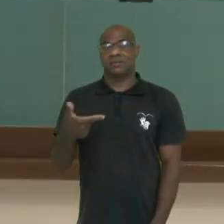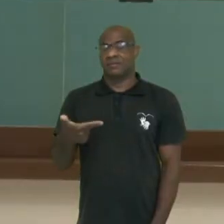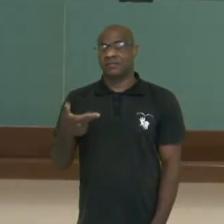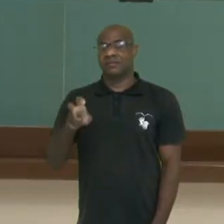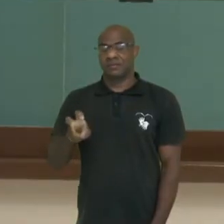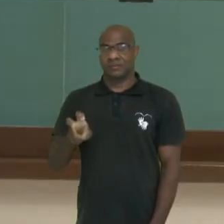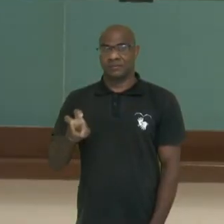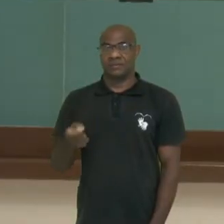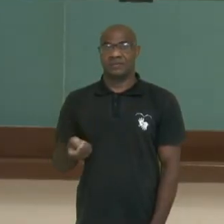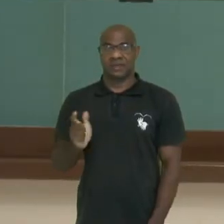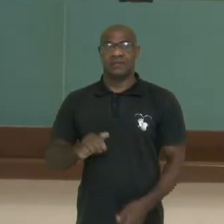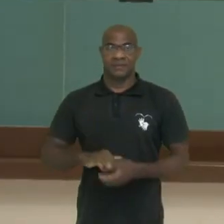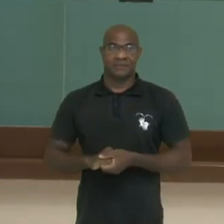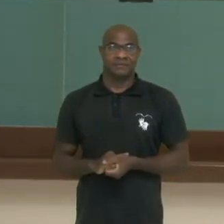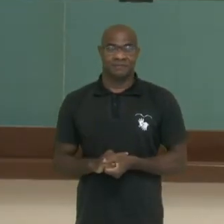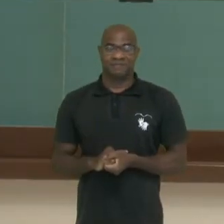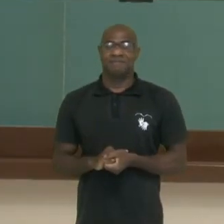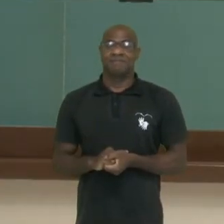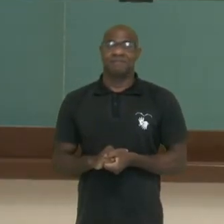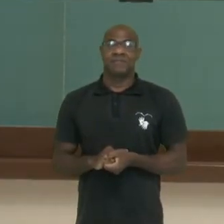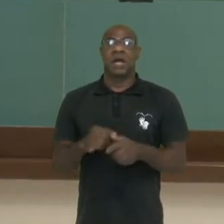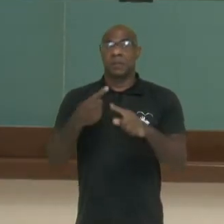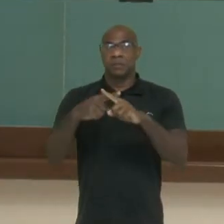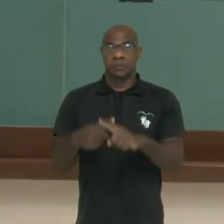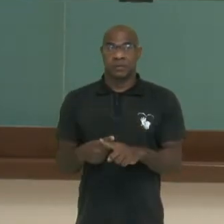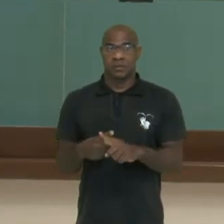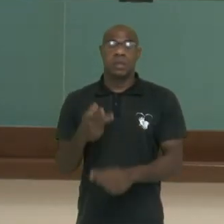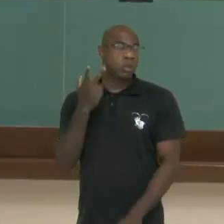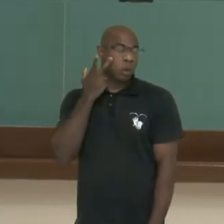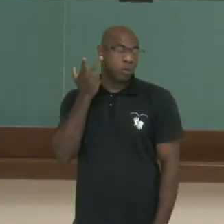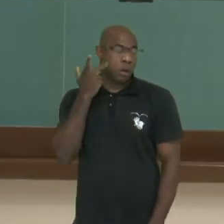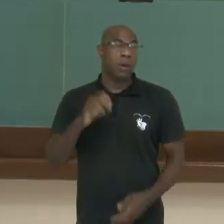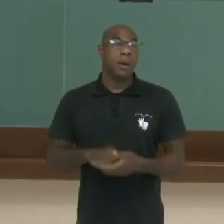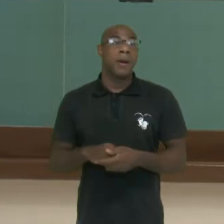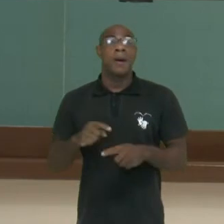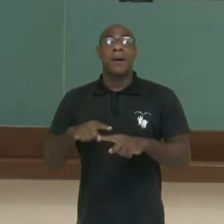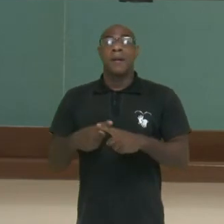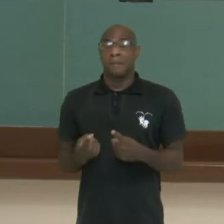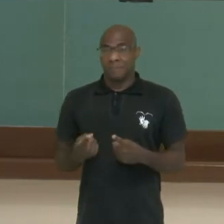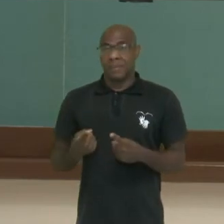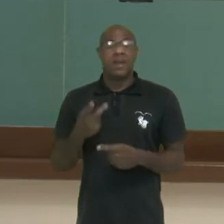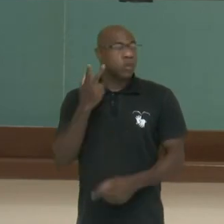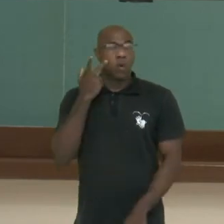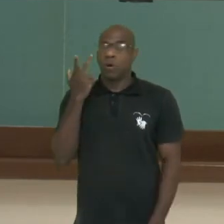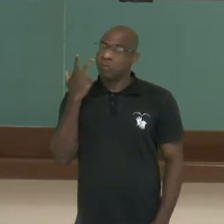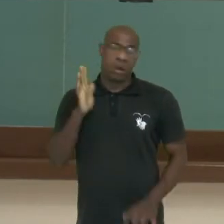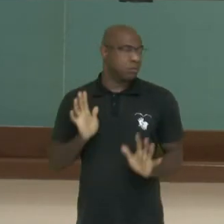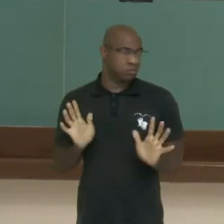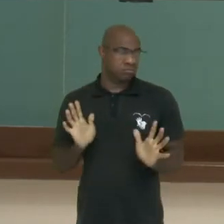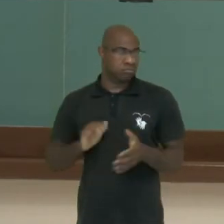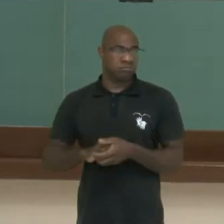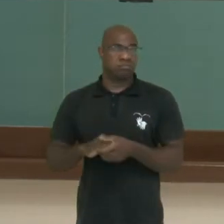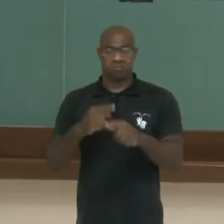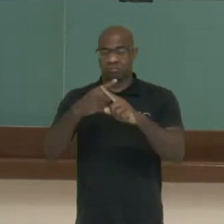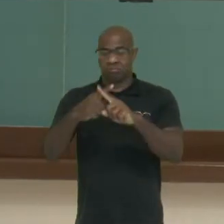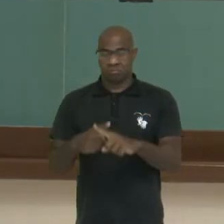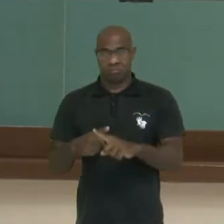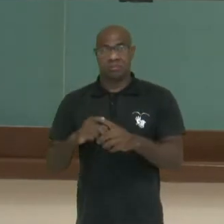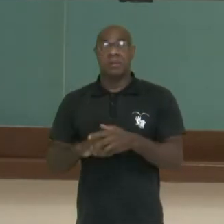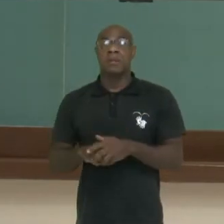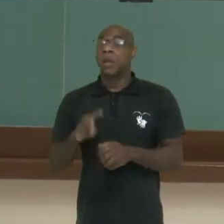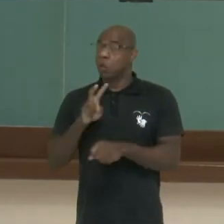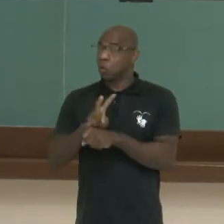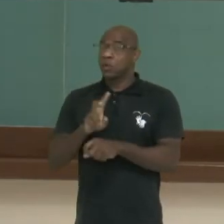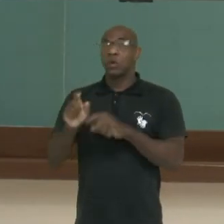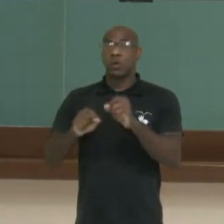35,25. Tá vendo só? Então, a multiplicação, ela é normalzinha. Faz ela como se fosse fazer qualquer outra. Aí, cuida lá